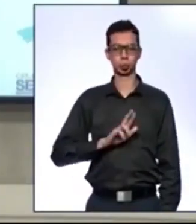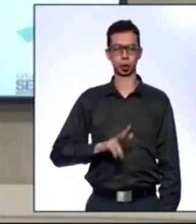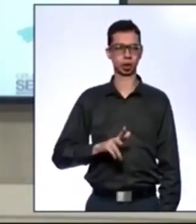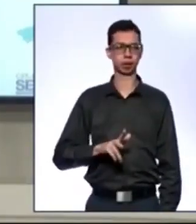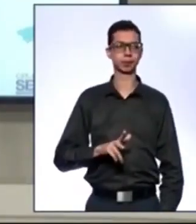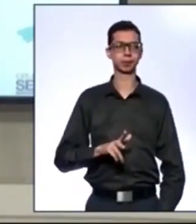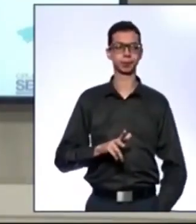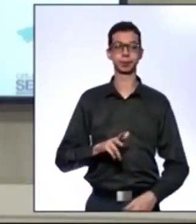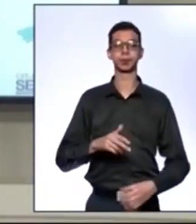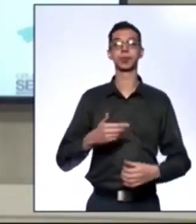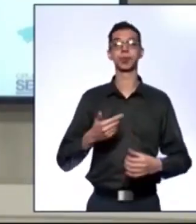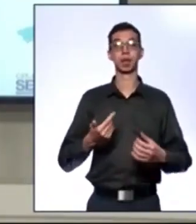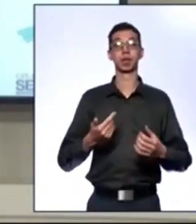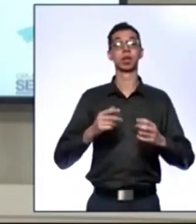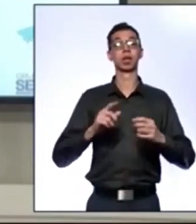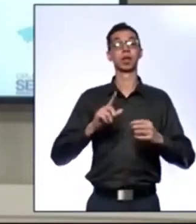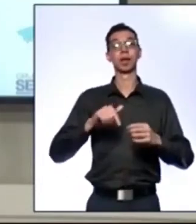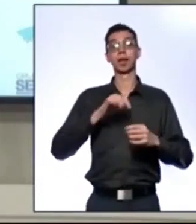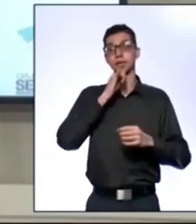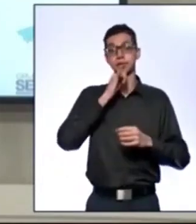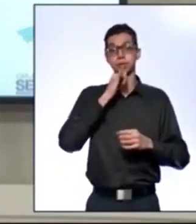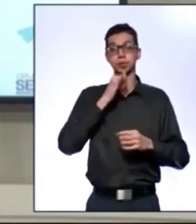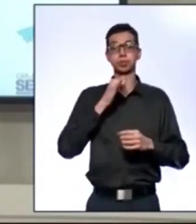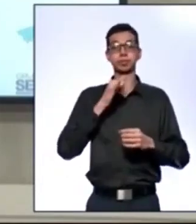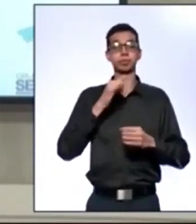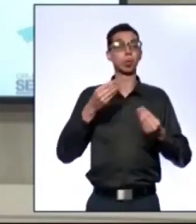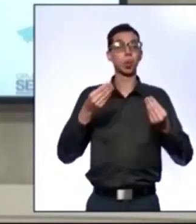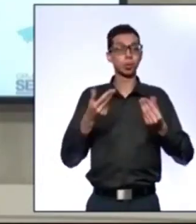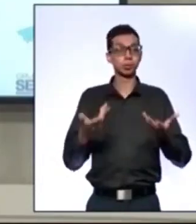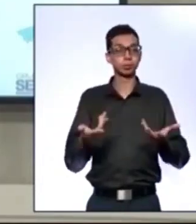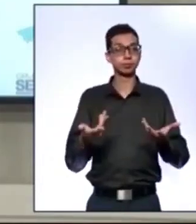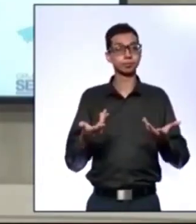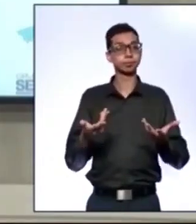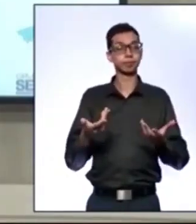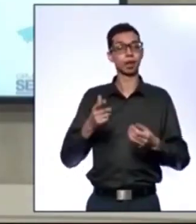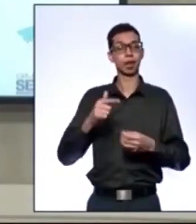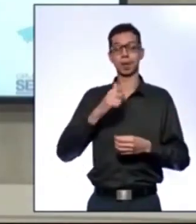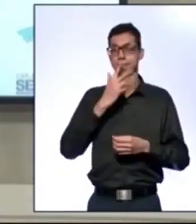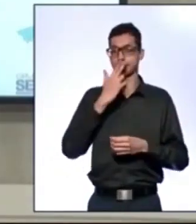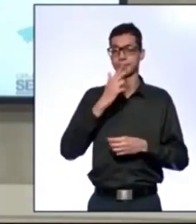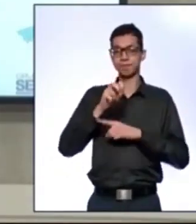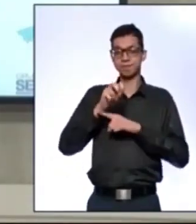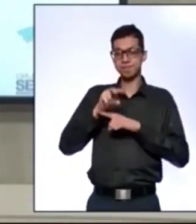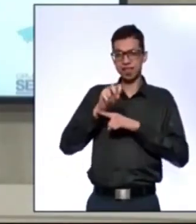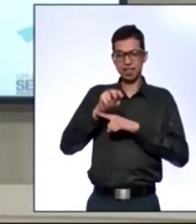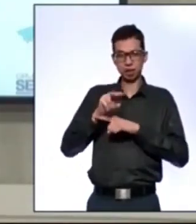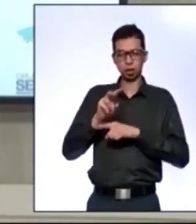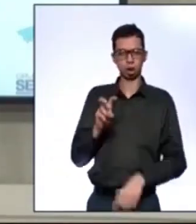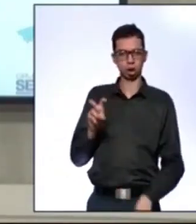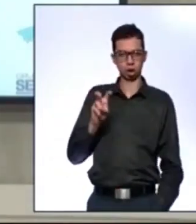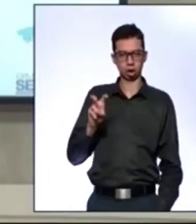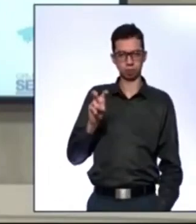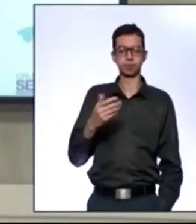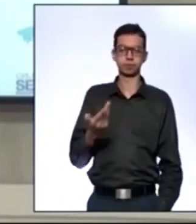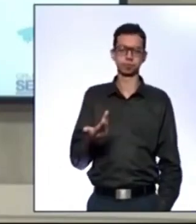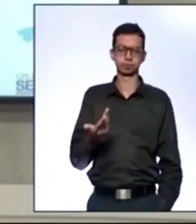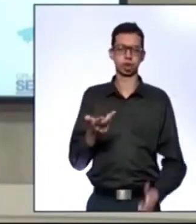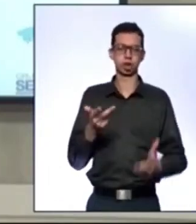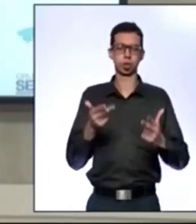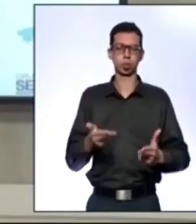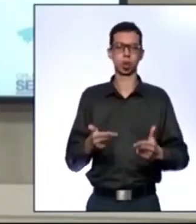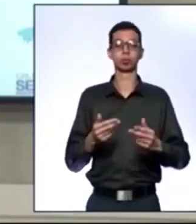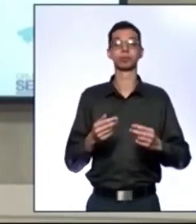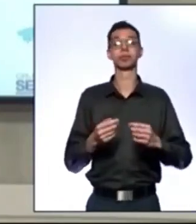verme, de fungo. Uma molécula solta. Ela funciona como antígeno. Dito isso, vamos continuar aqui a nossa